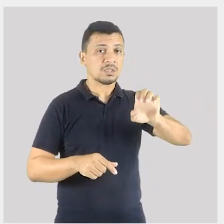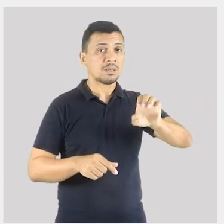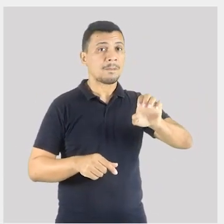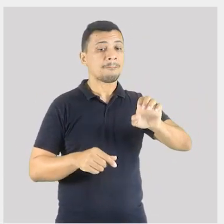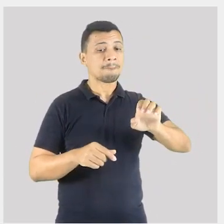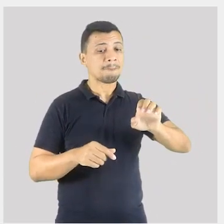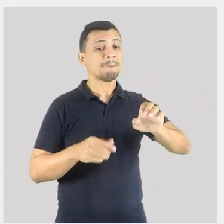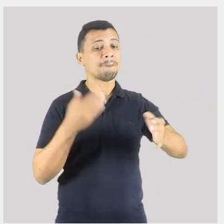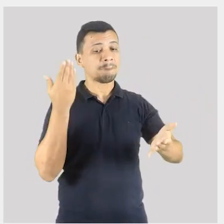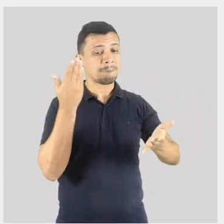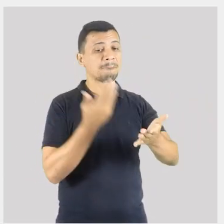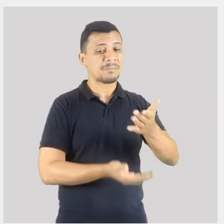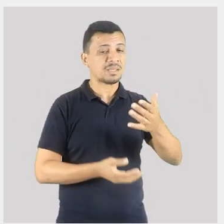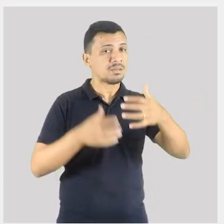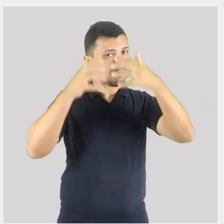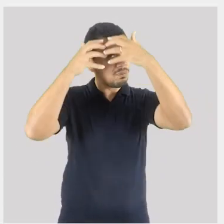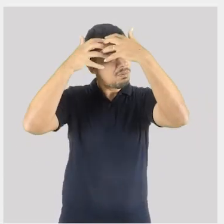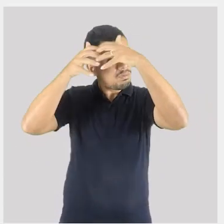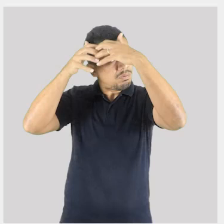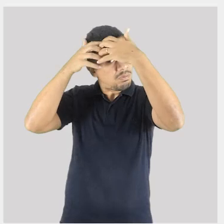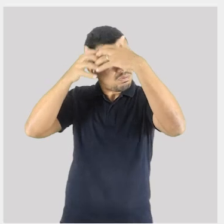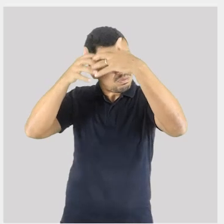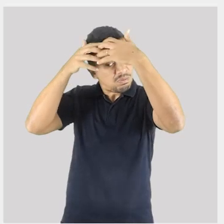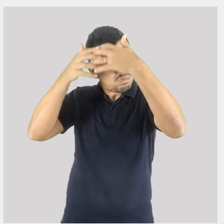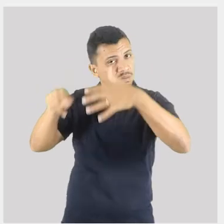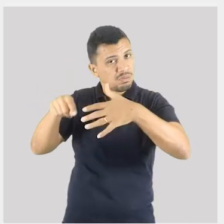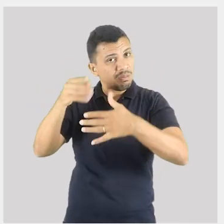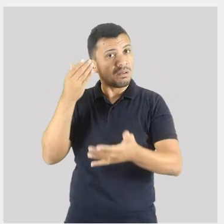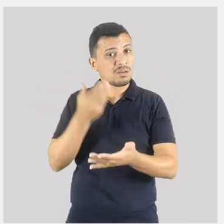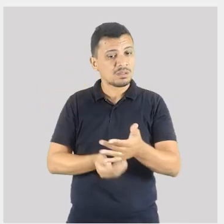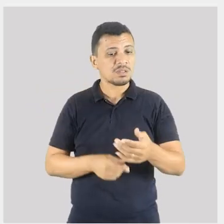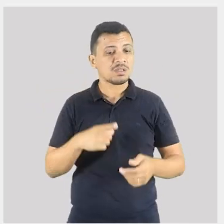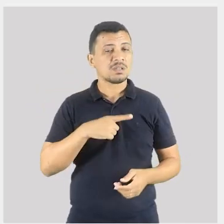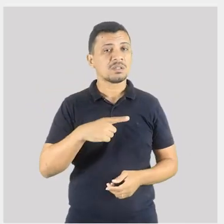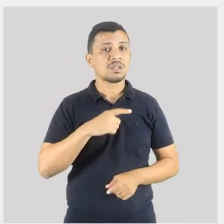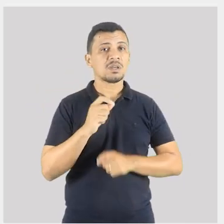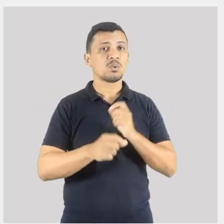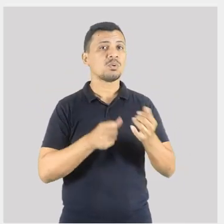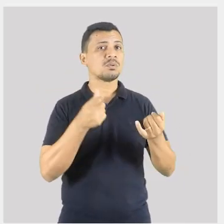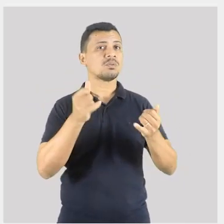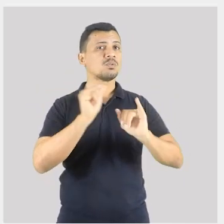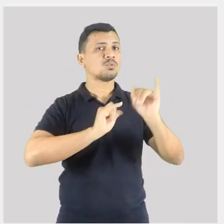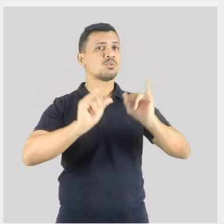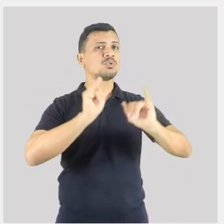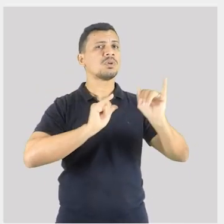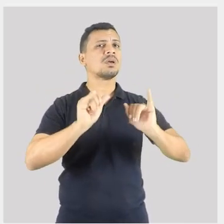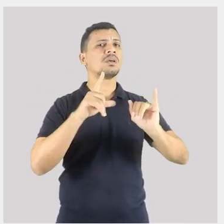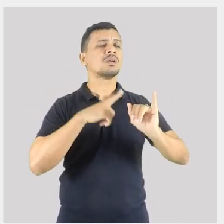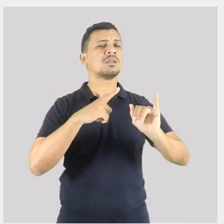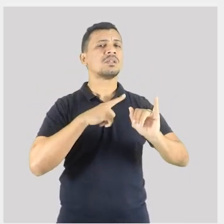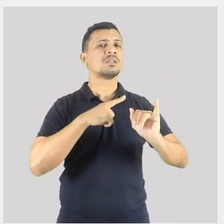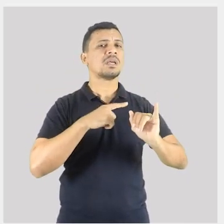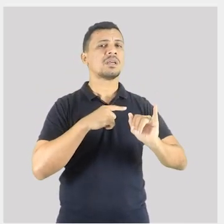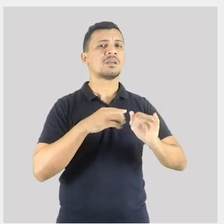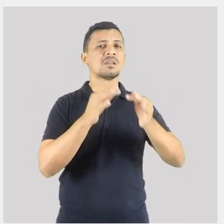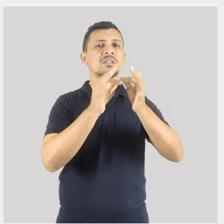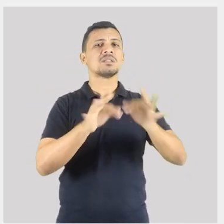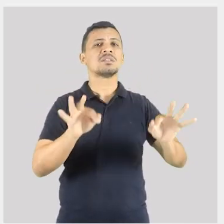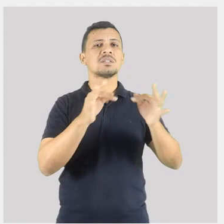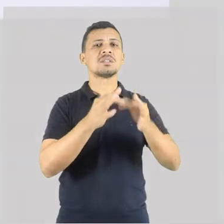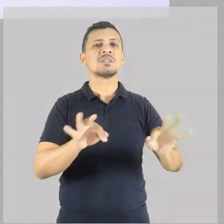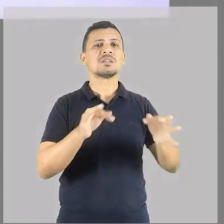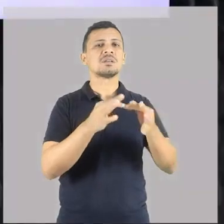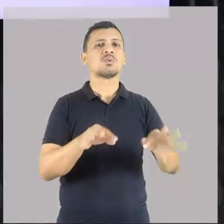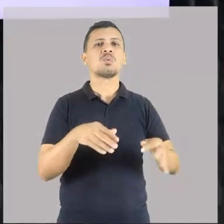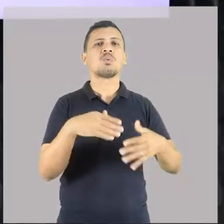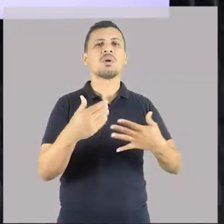encefálica, presente no terceiro parágrafo do corpo da notícia, possui a seguinte função sintática no período. A